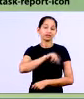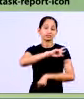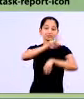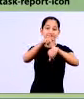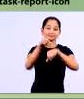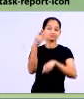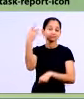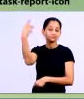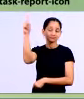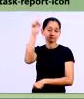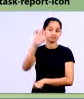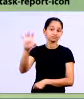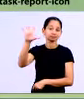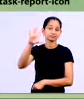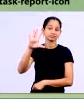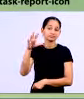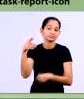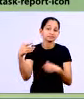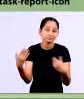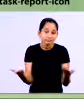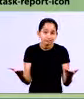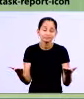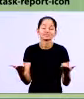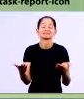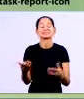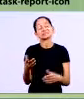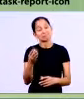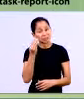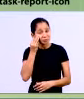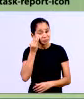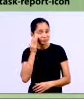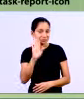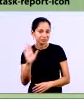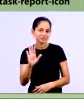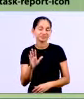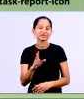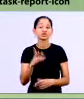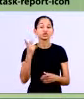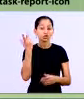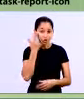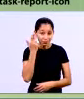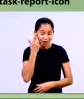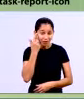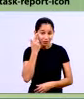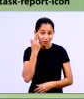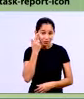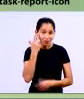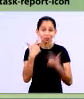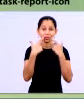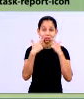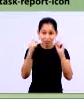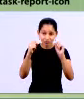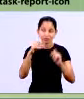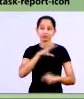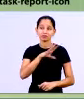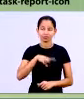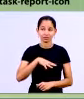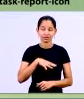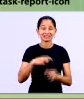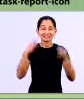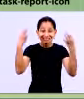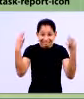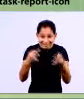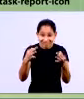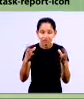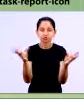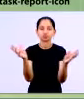aqui, né? Um radical, aqui é radical, e aqui nós temos aula. Pela regra da língua, nós teríamos que escrever teleaula.